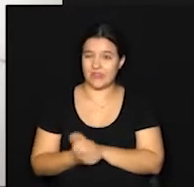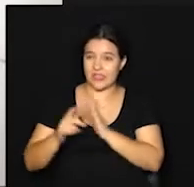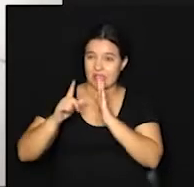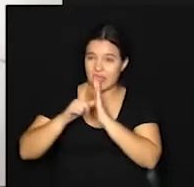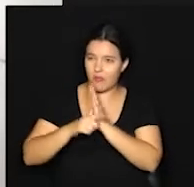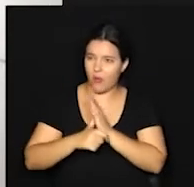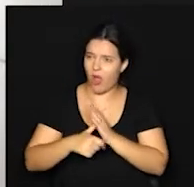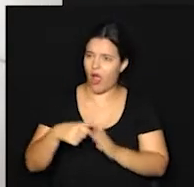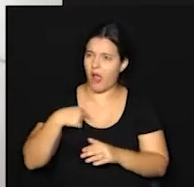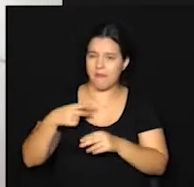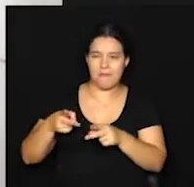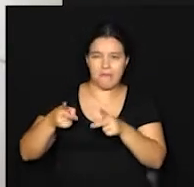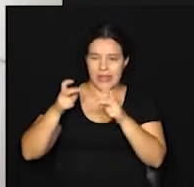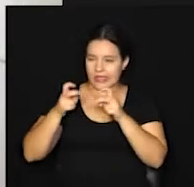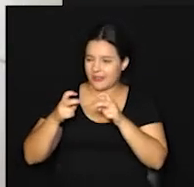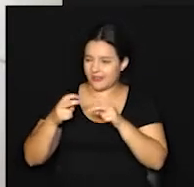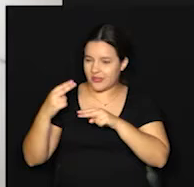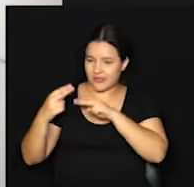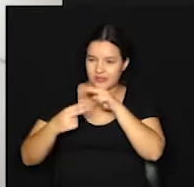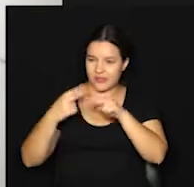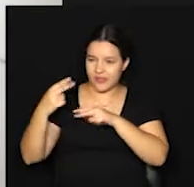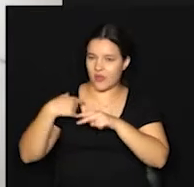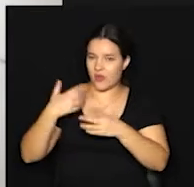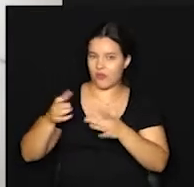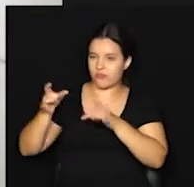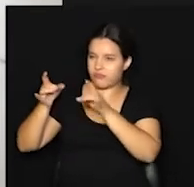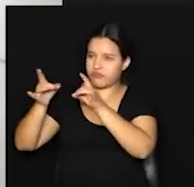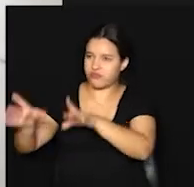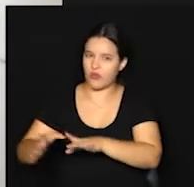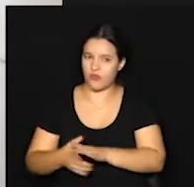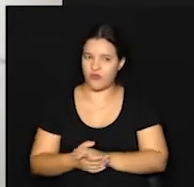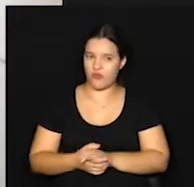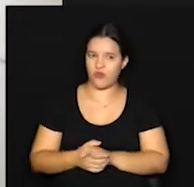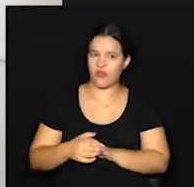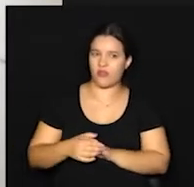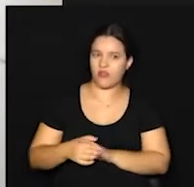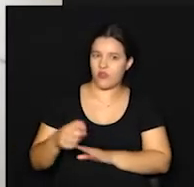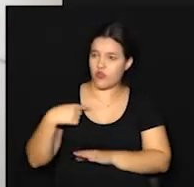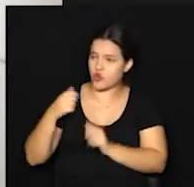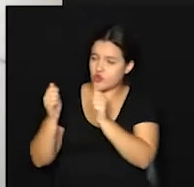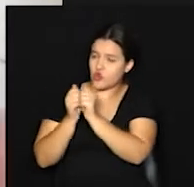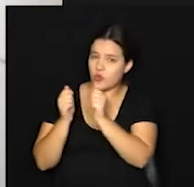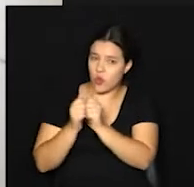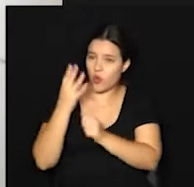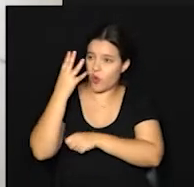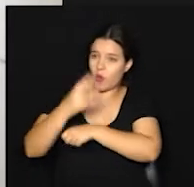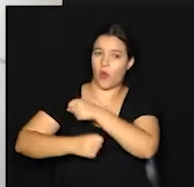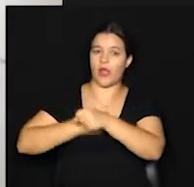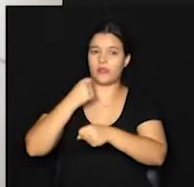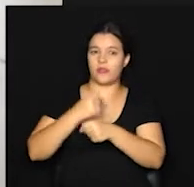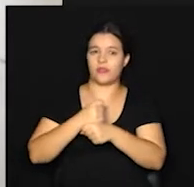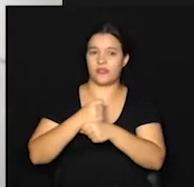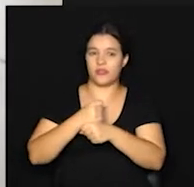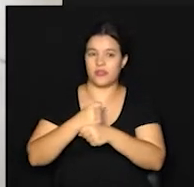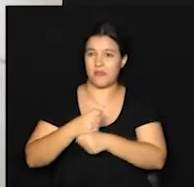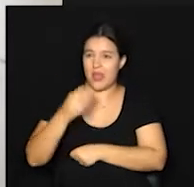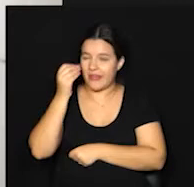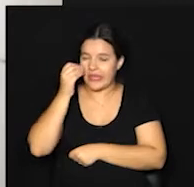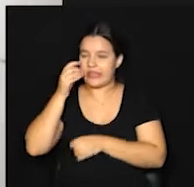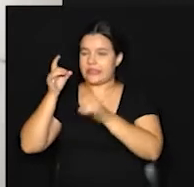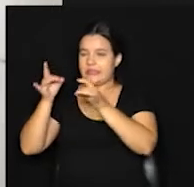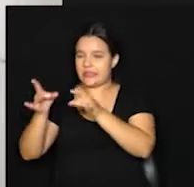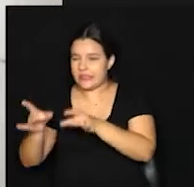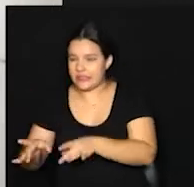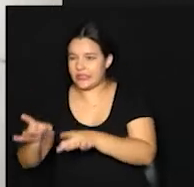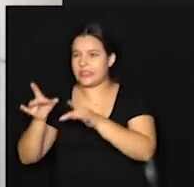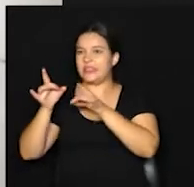querer sair dessa relação, as pessoas falam, mas como é que você ficou 4 anos nessa relação e não percebeu? Eu falei, não, eu tentei sair dessa relação durante 2 anos e meio, mas